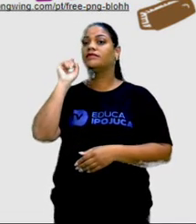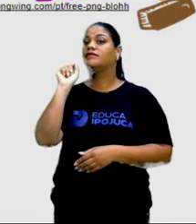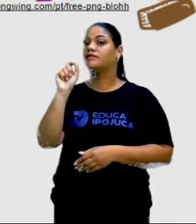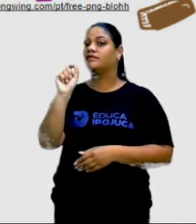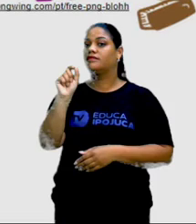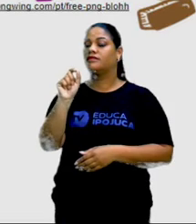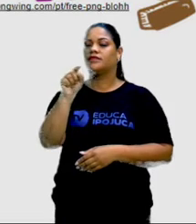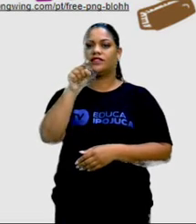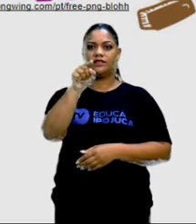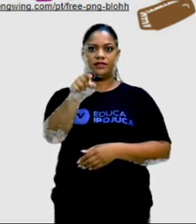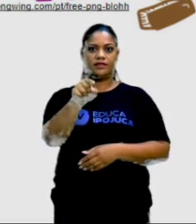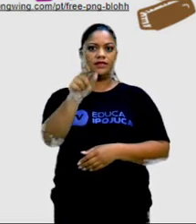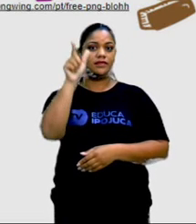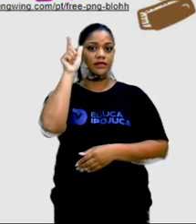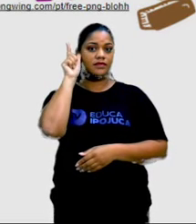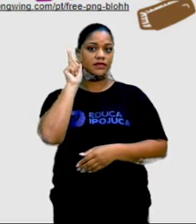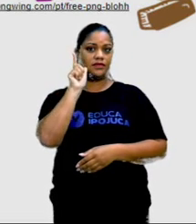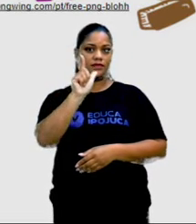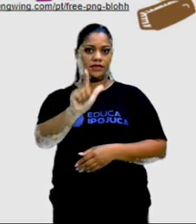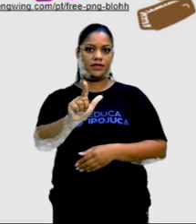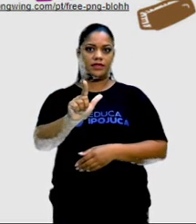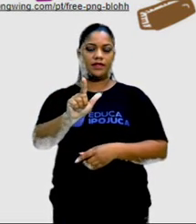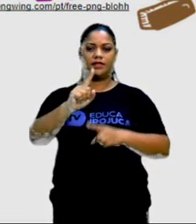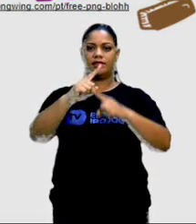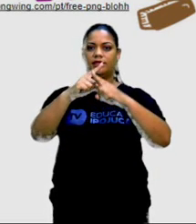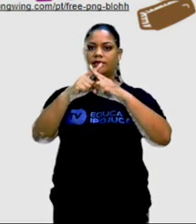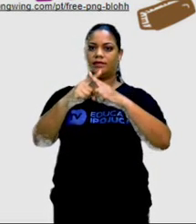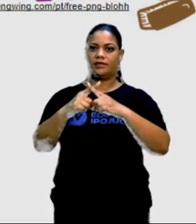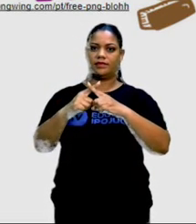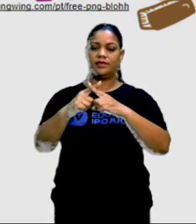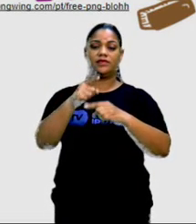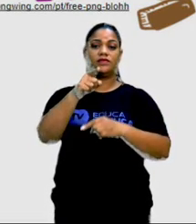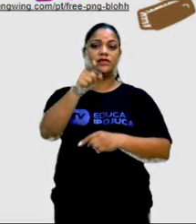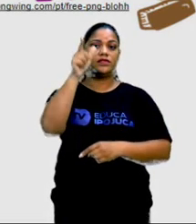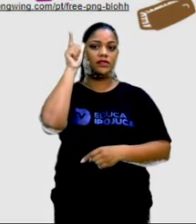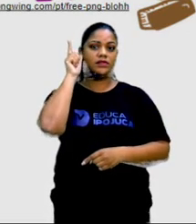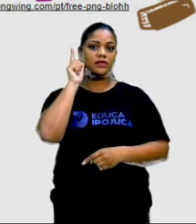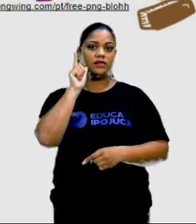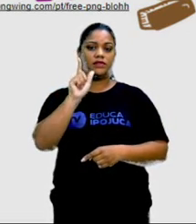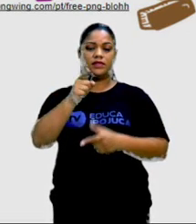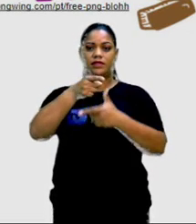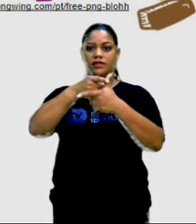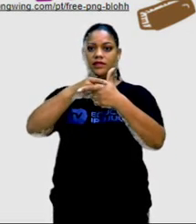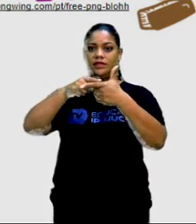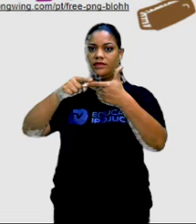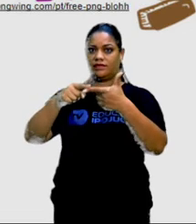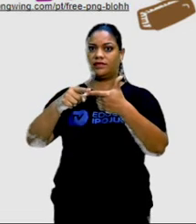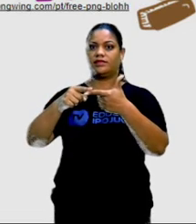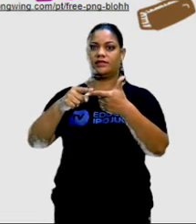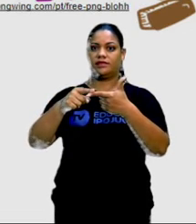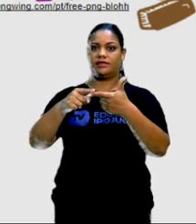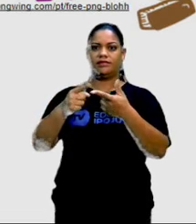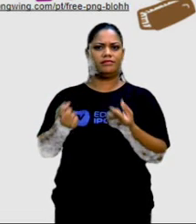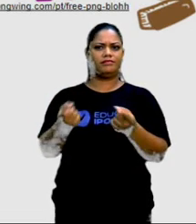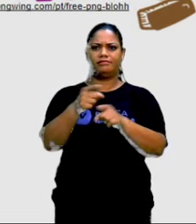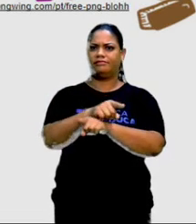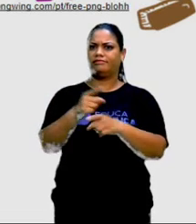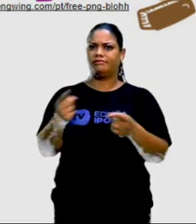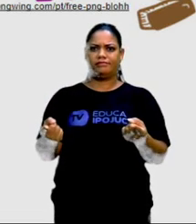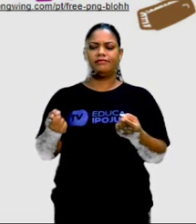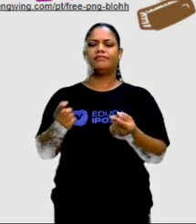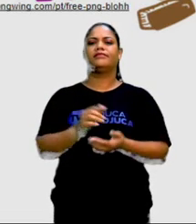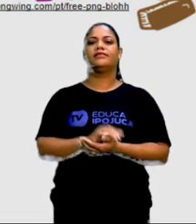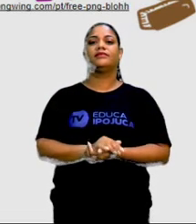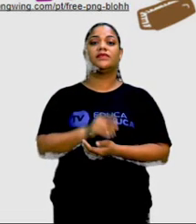que se você consegue multiplicar, você consegue dividir e vice-versa.